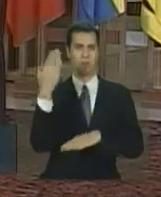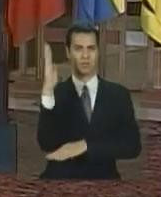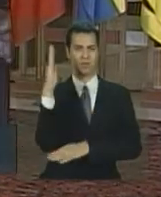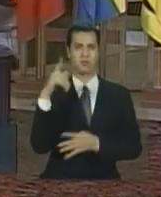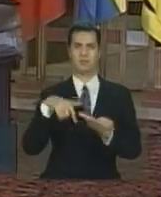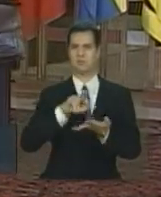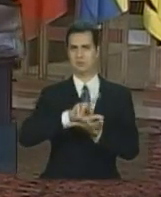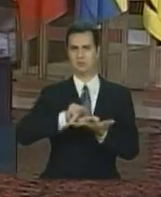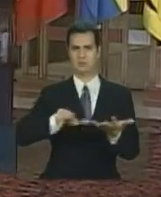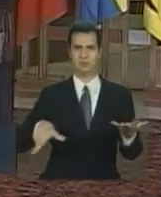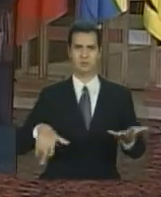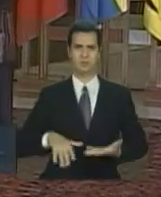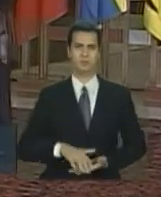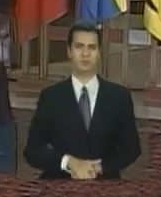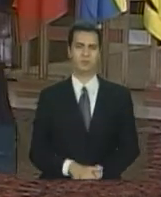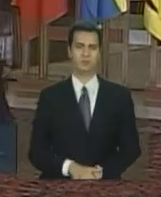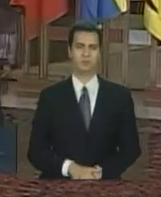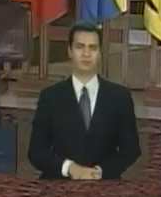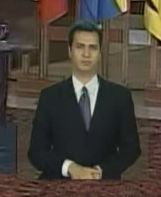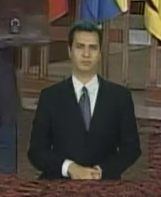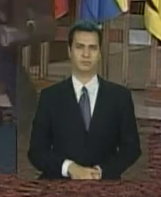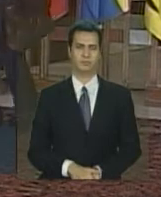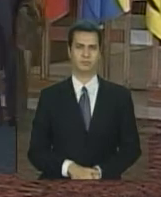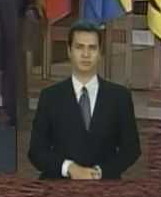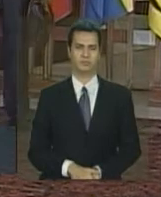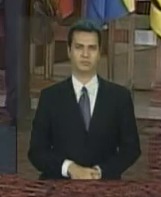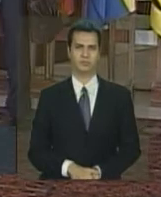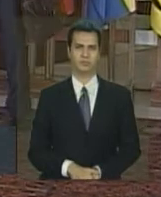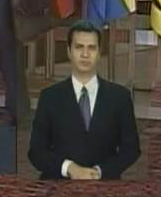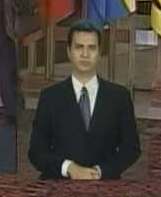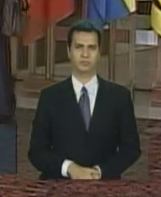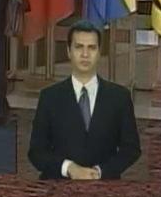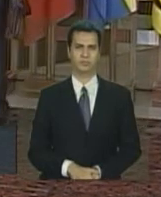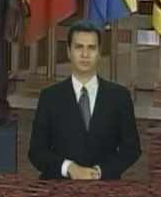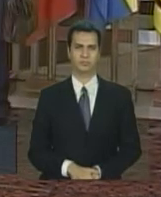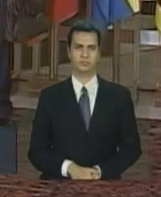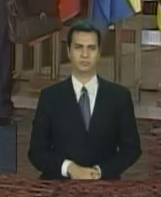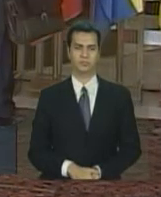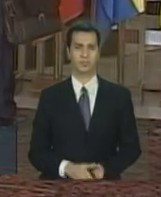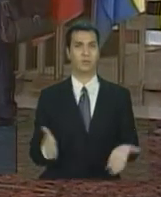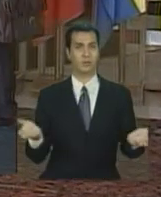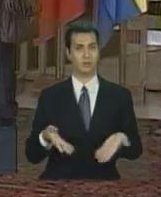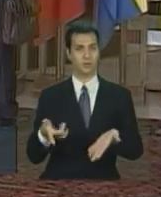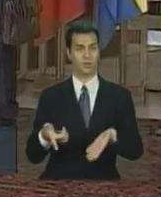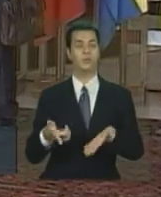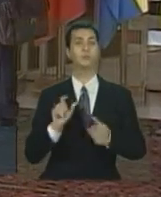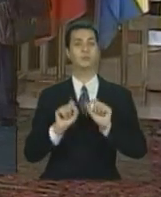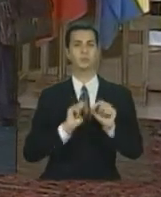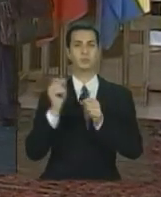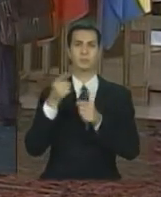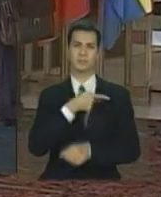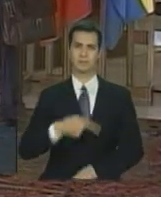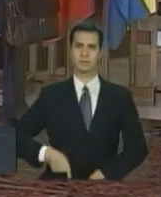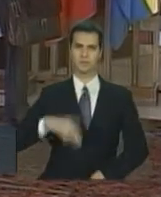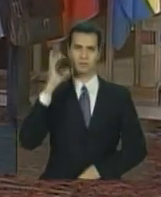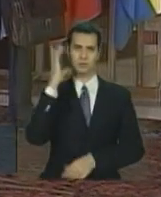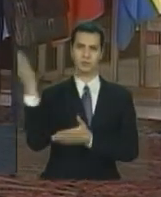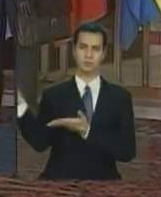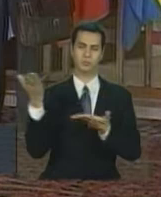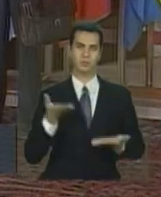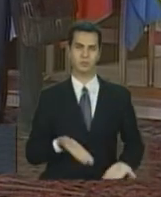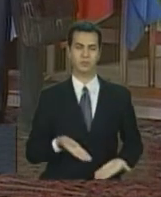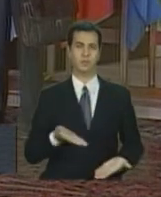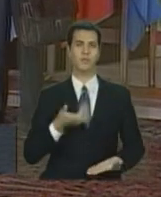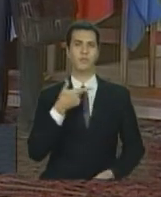entre outros produtos. Esta é a cerimônia oficial, onde a presidenta Dilma Rousseff recebe as credenciais